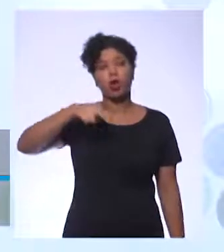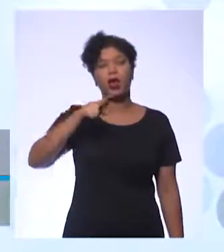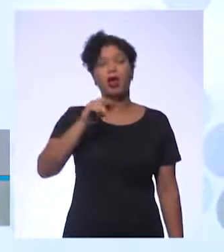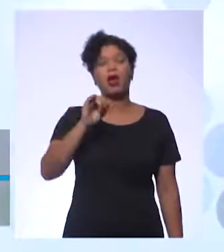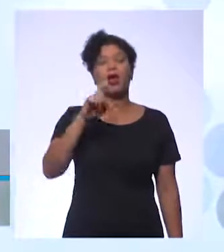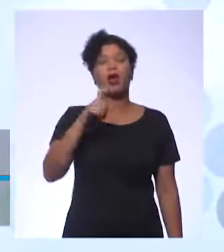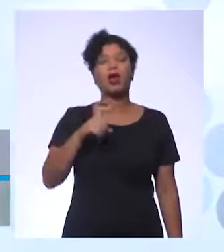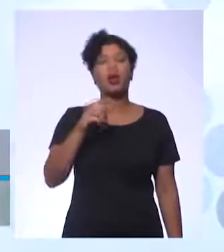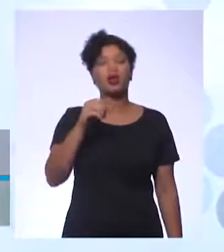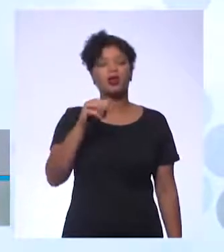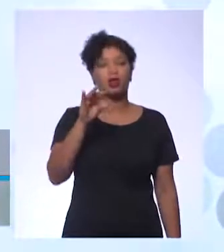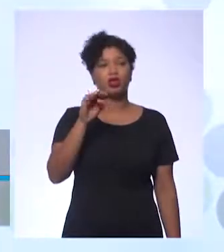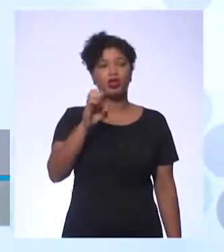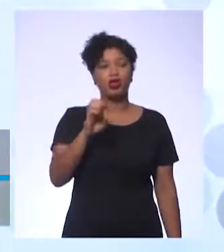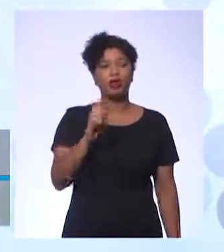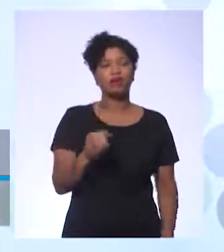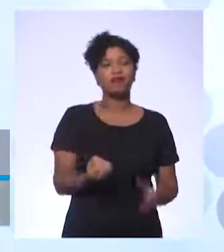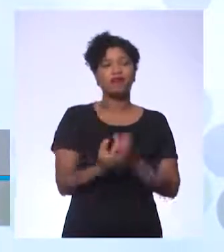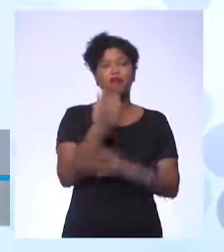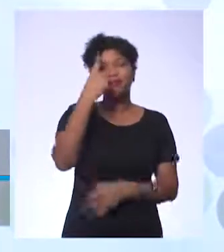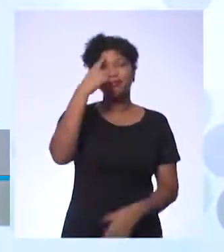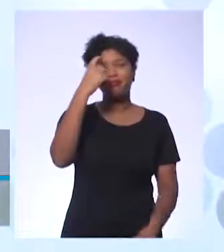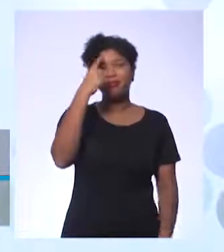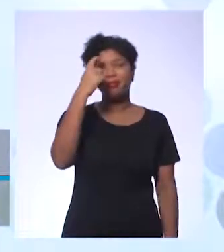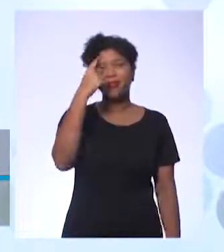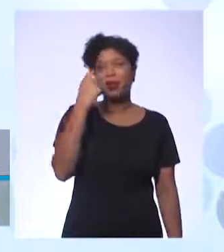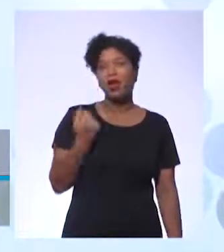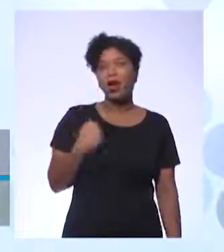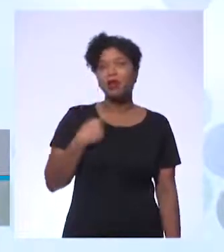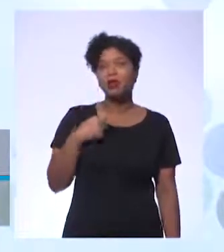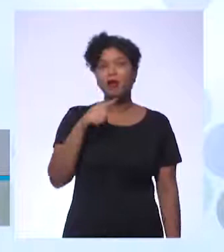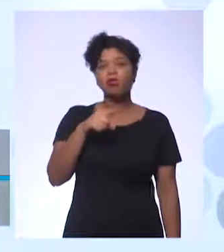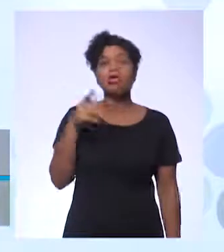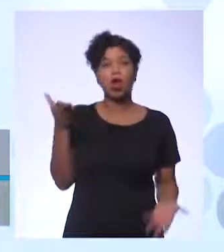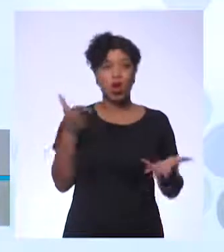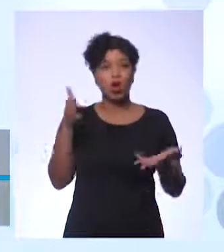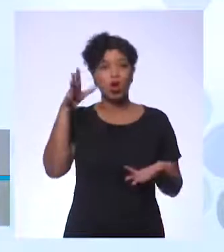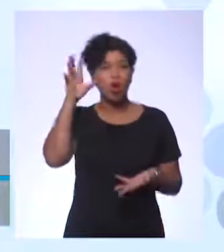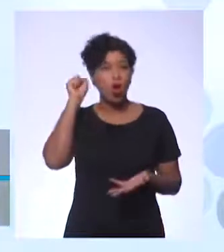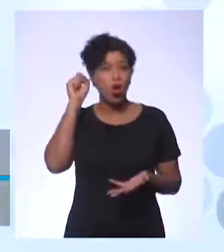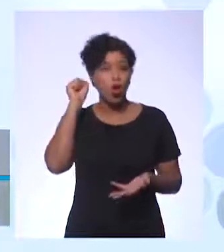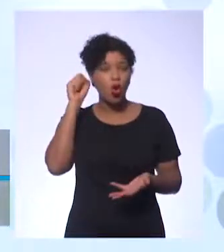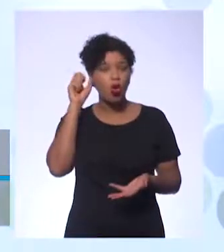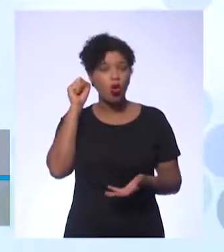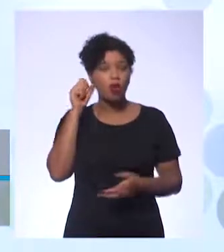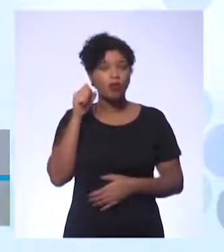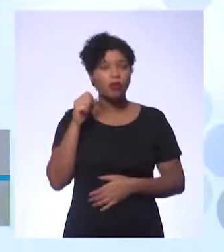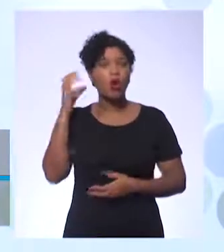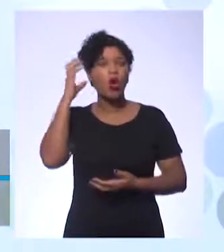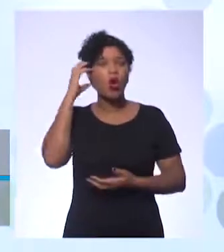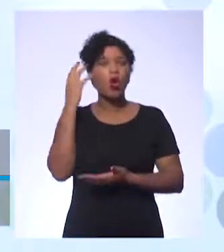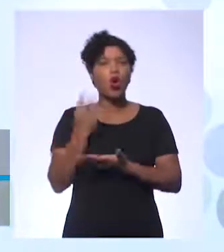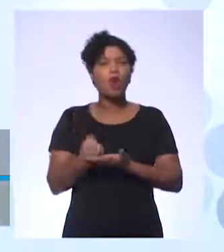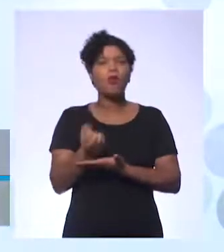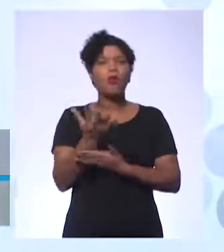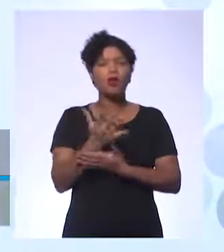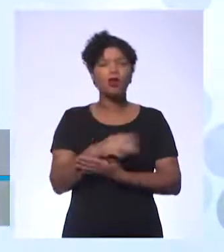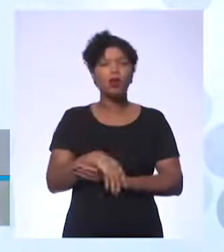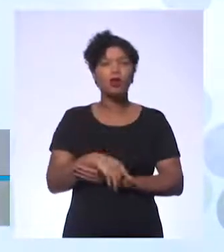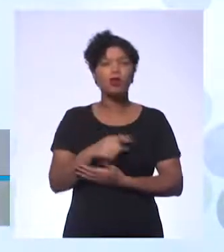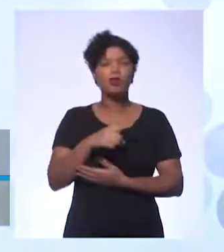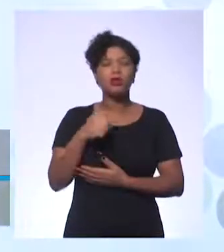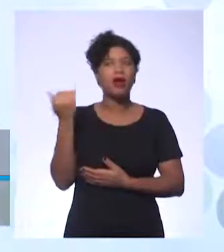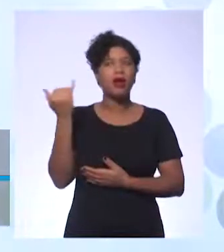notícia fictícia. Então, vocês vão ouvir agora um podcast falando um pouquinho dessa história. É um áudio breve, mas